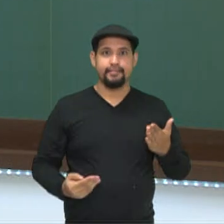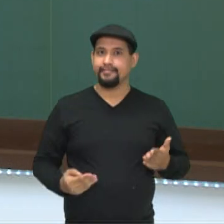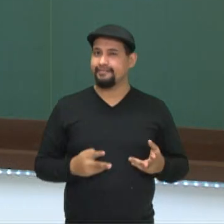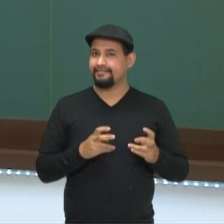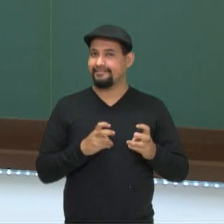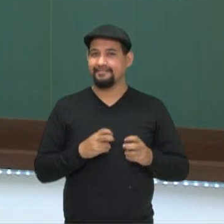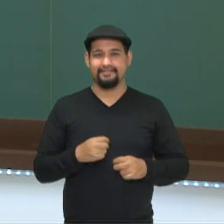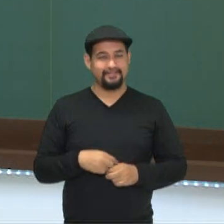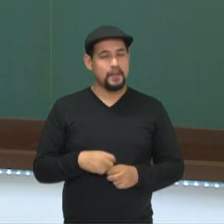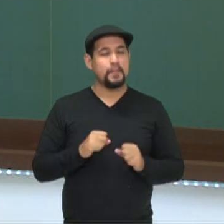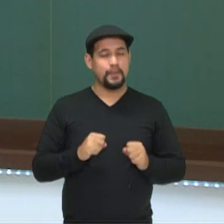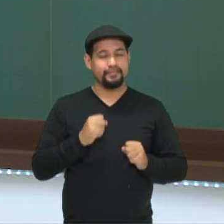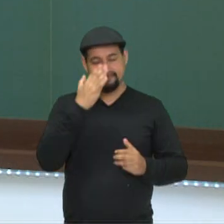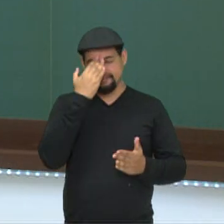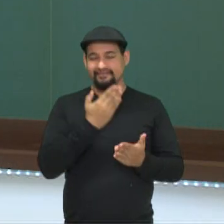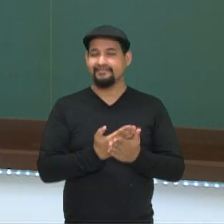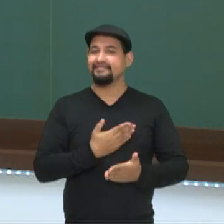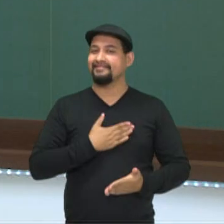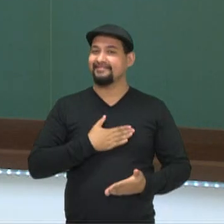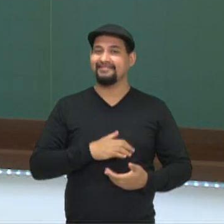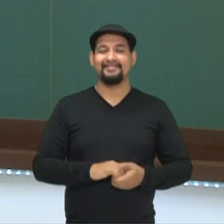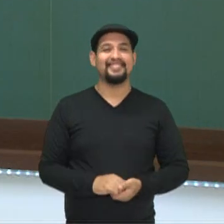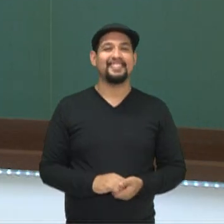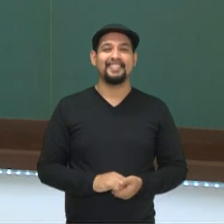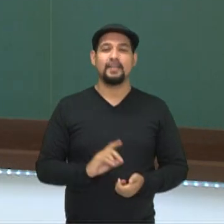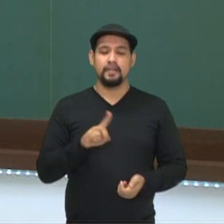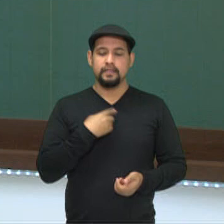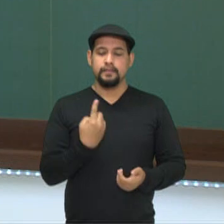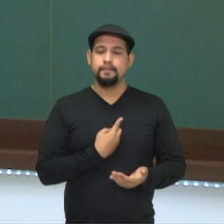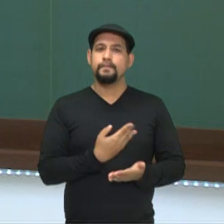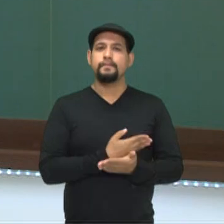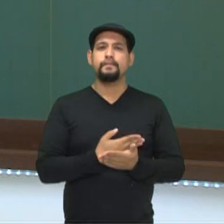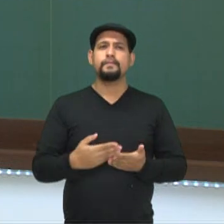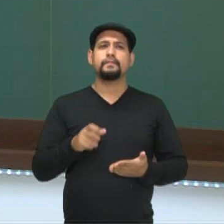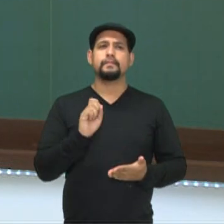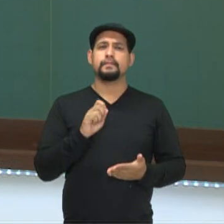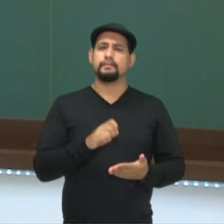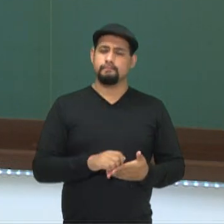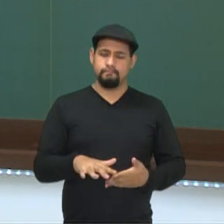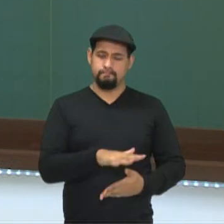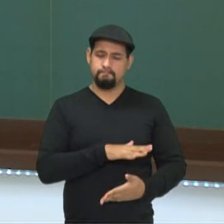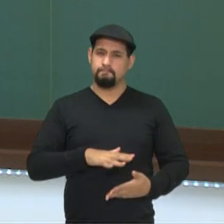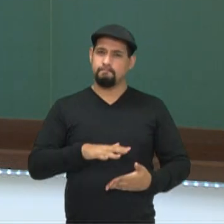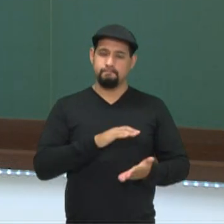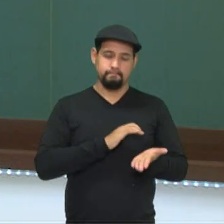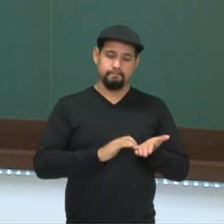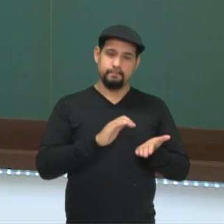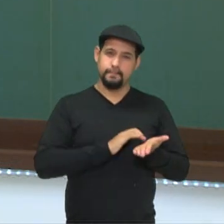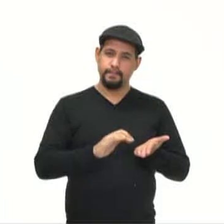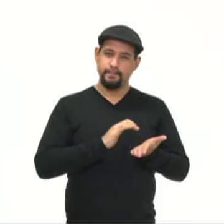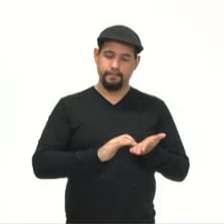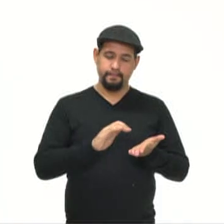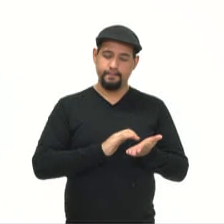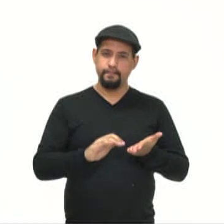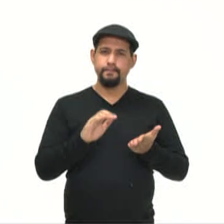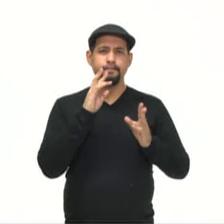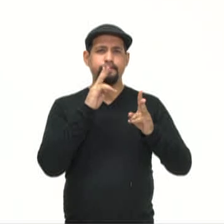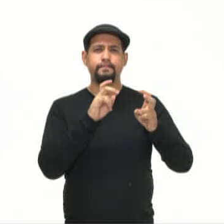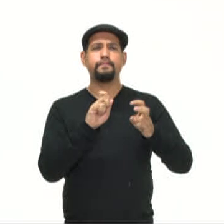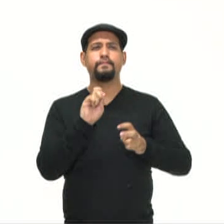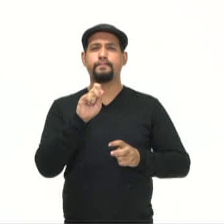esperar, acredita em mim. Vamos lá, vamos começar com uma planta baixa de um escritório, tá bom? Observe a